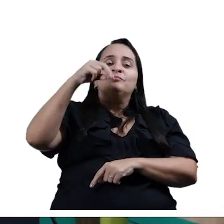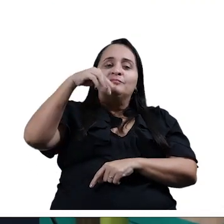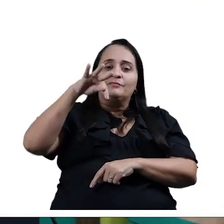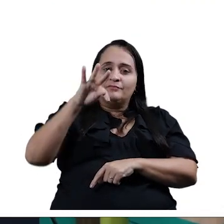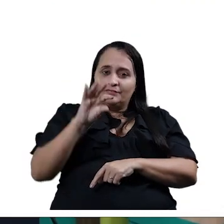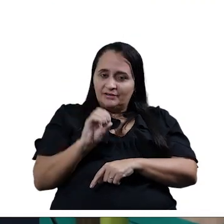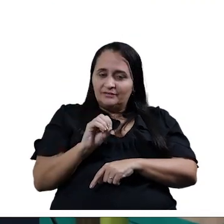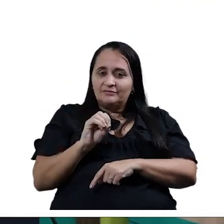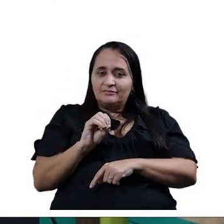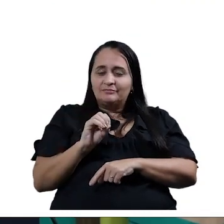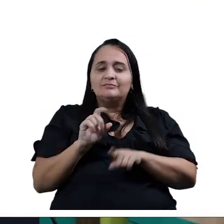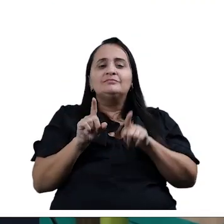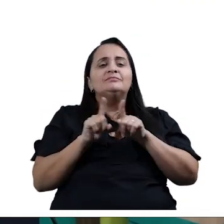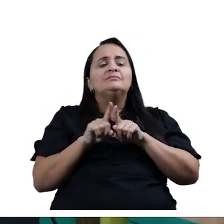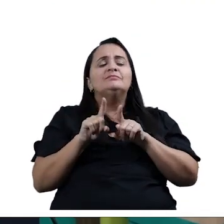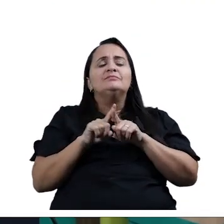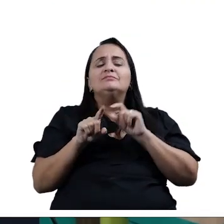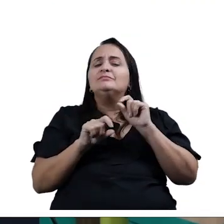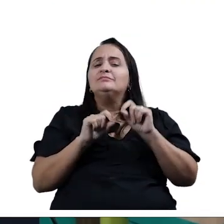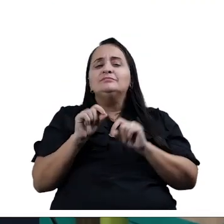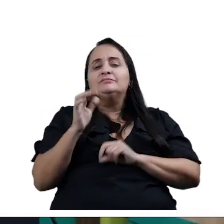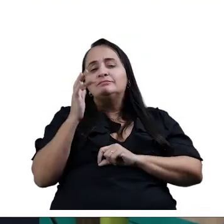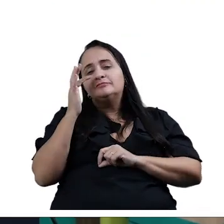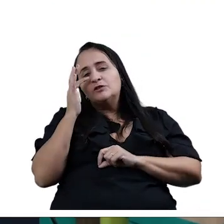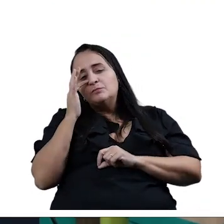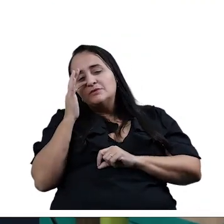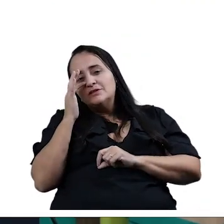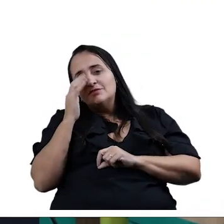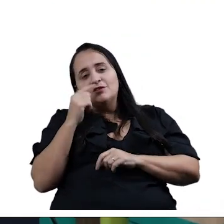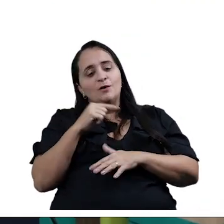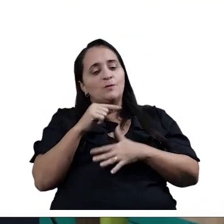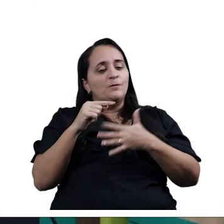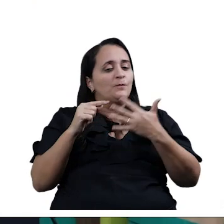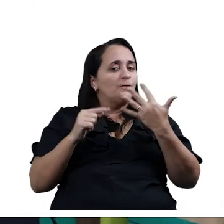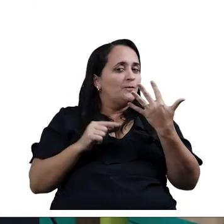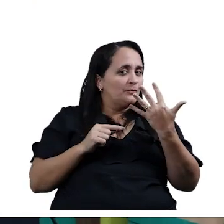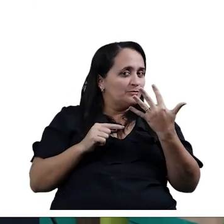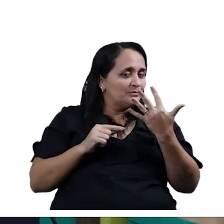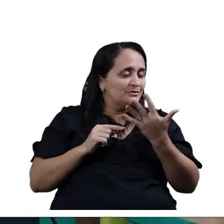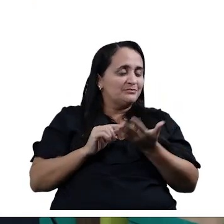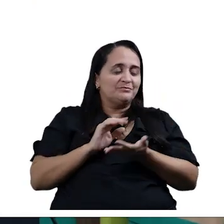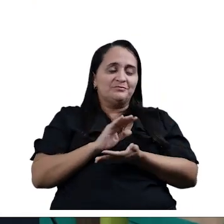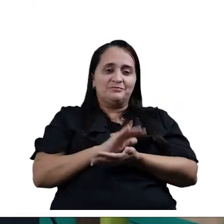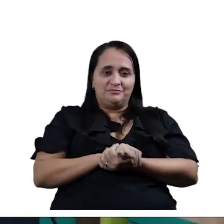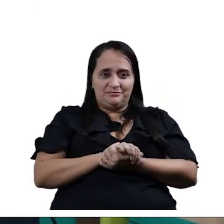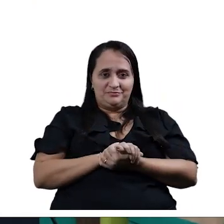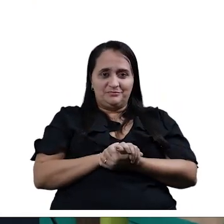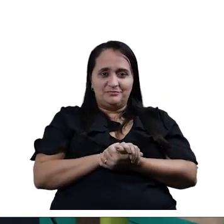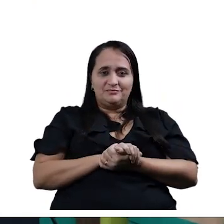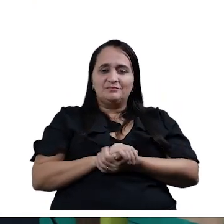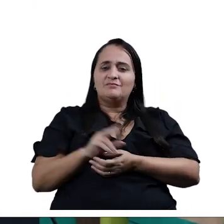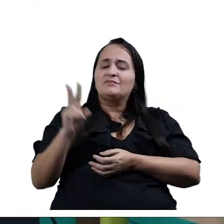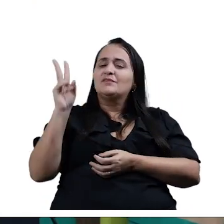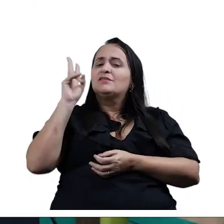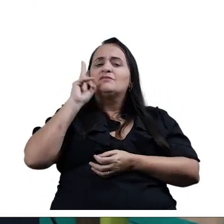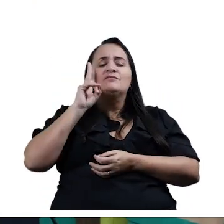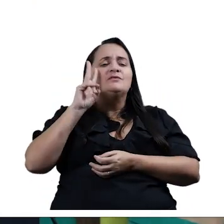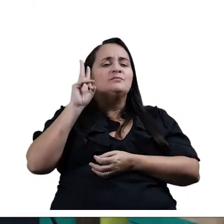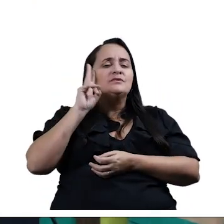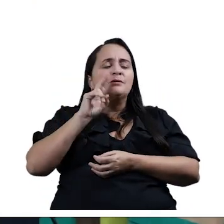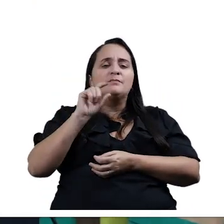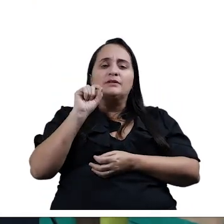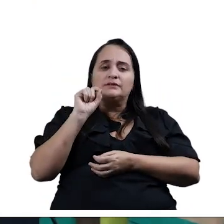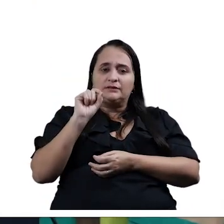conto e vamos observar alguns outros elementos que tem no conto, tá bom? Vamos lembrar